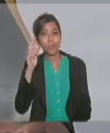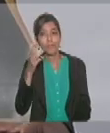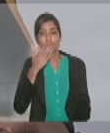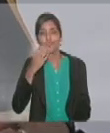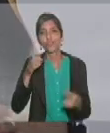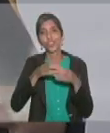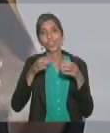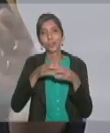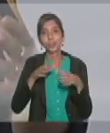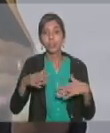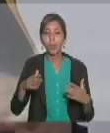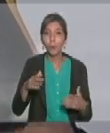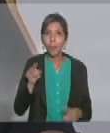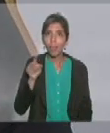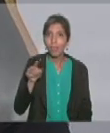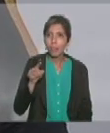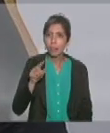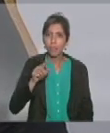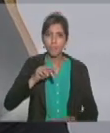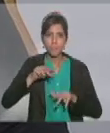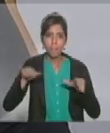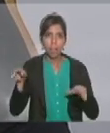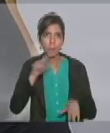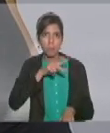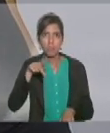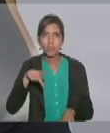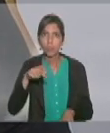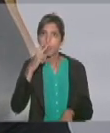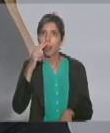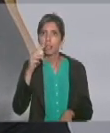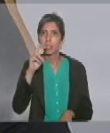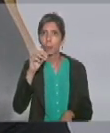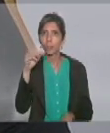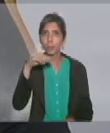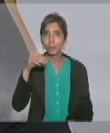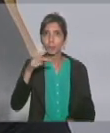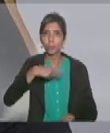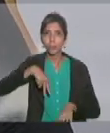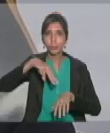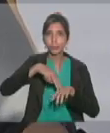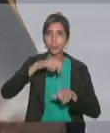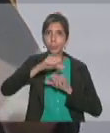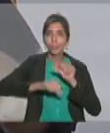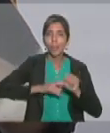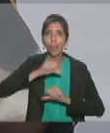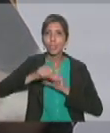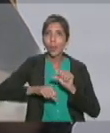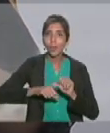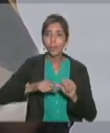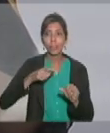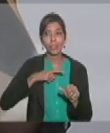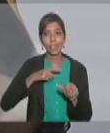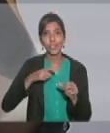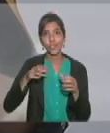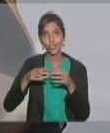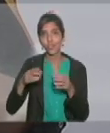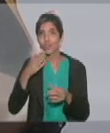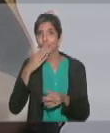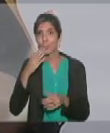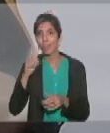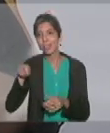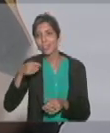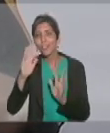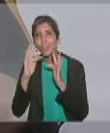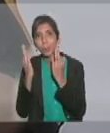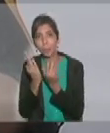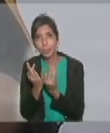daquele time. Então, você imagina, ao invés dele ter vários professores circulando a cada 50 minutos, ele tem um time, que é chamado de família,